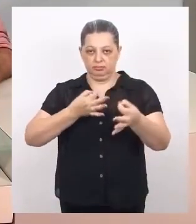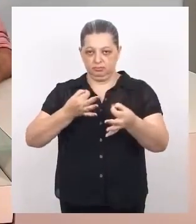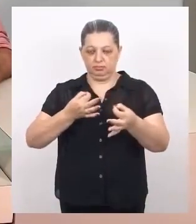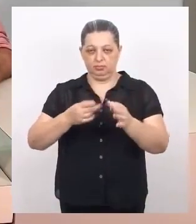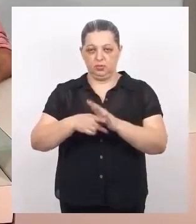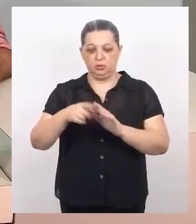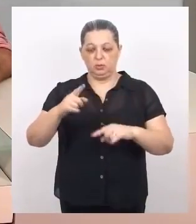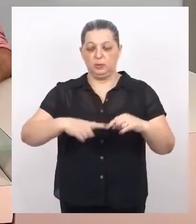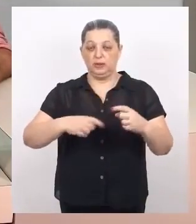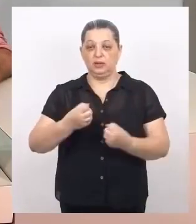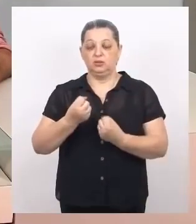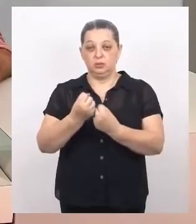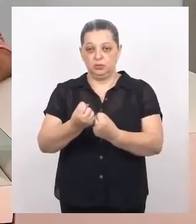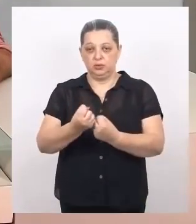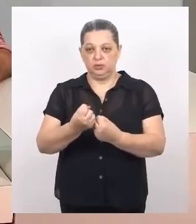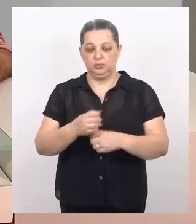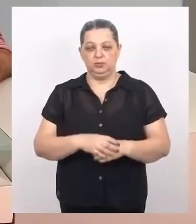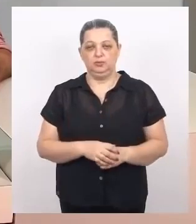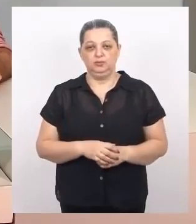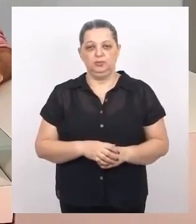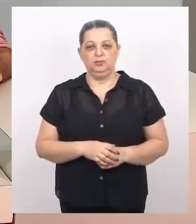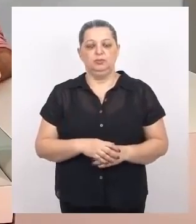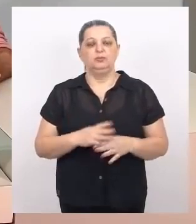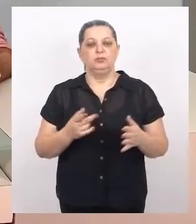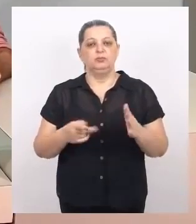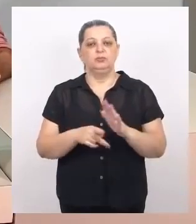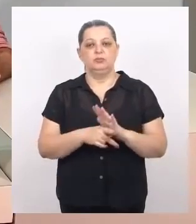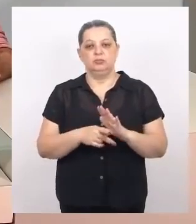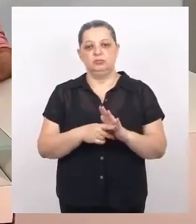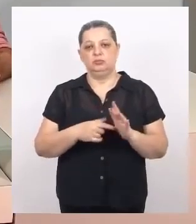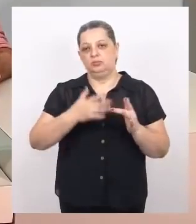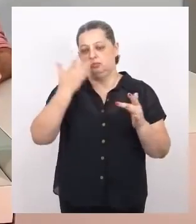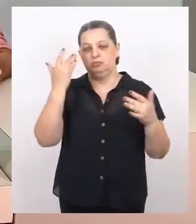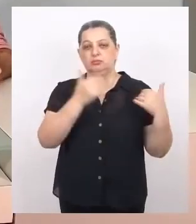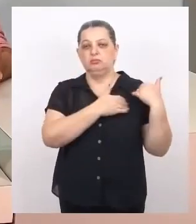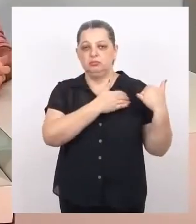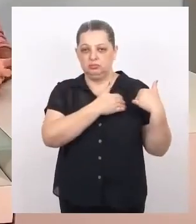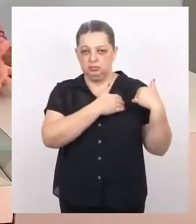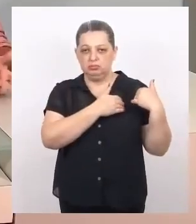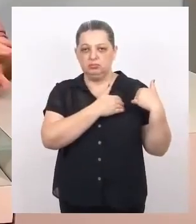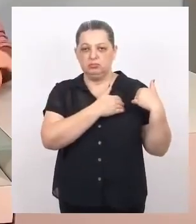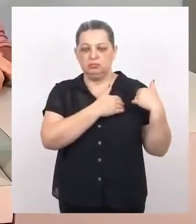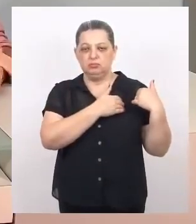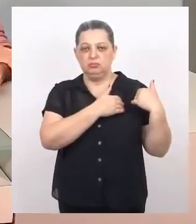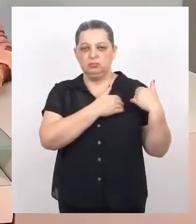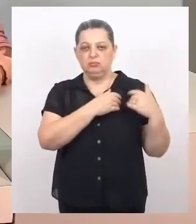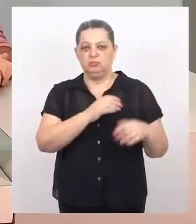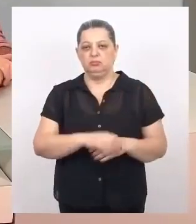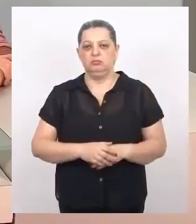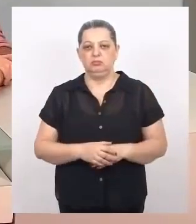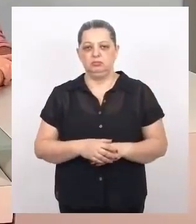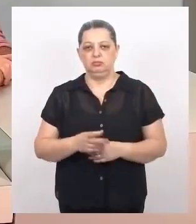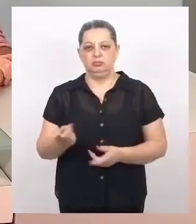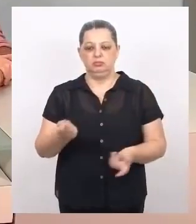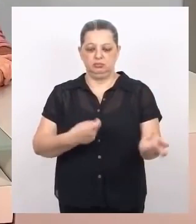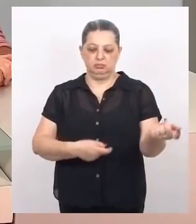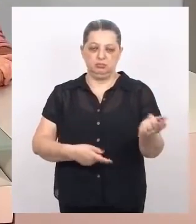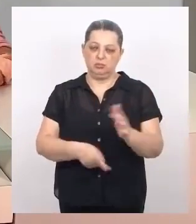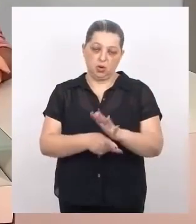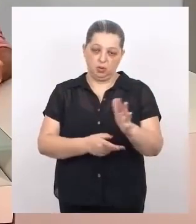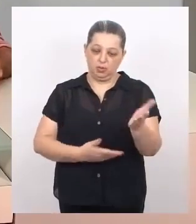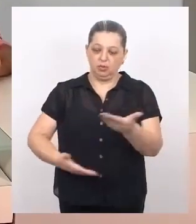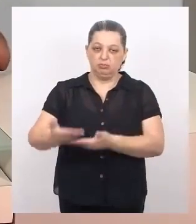apoio. Agora, em última instância, é o professor que é o responsável, né, que tem ali a sua liberdade de cátedra, de administrar aquelas